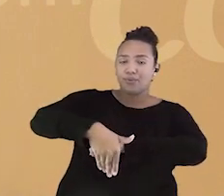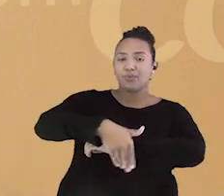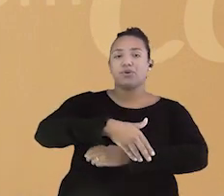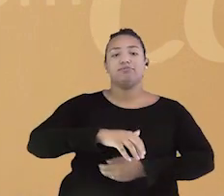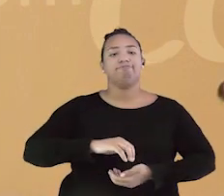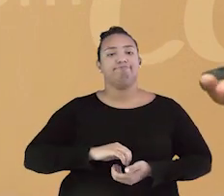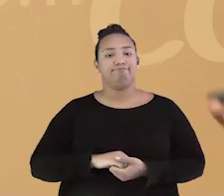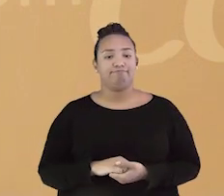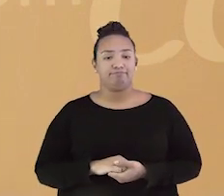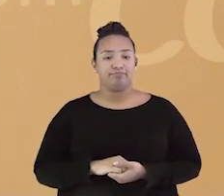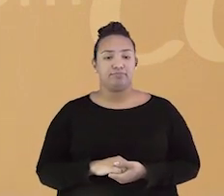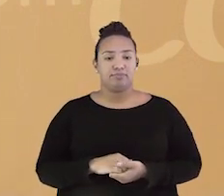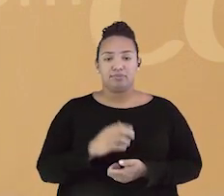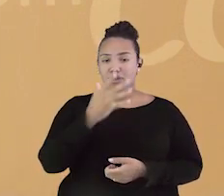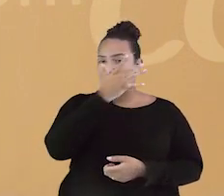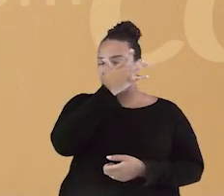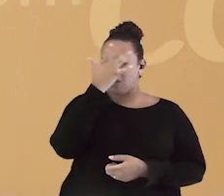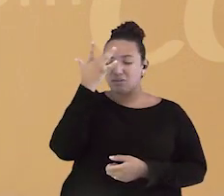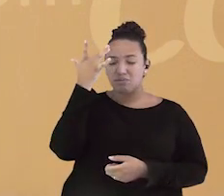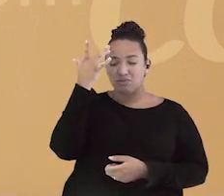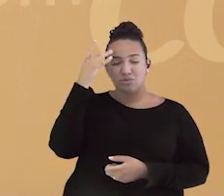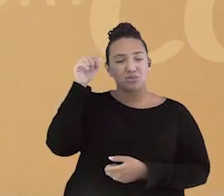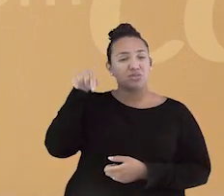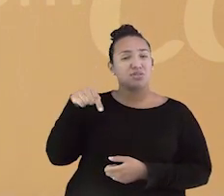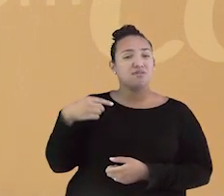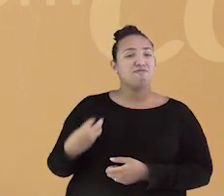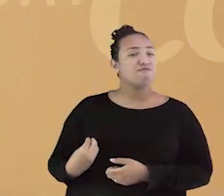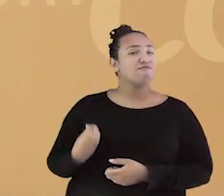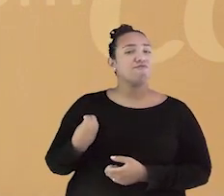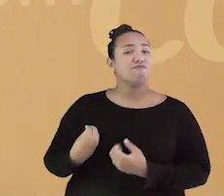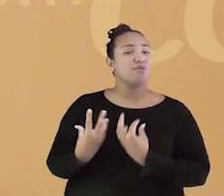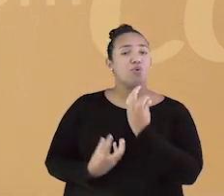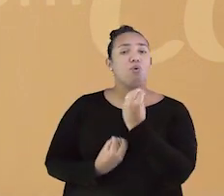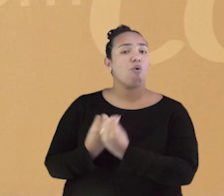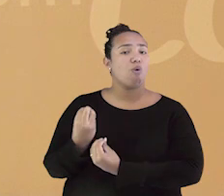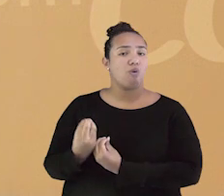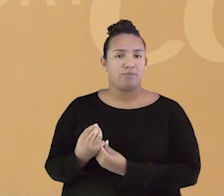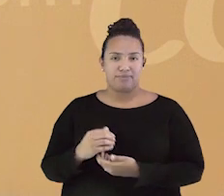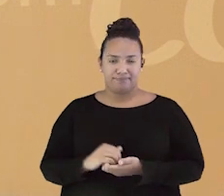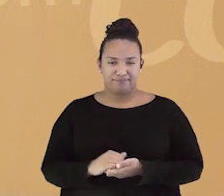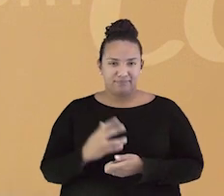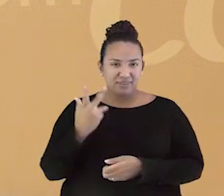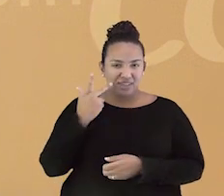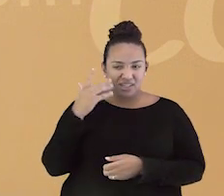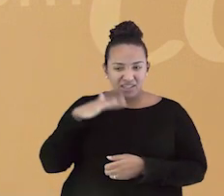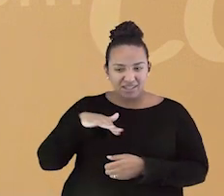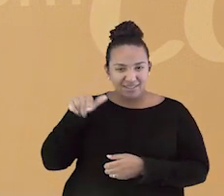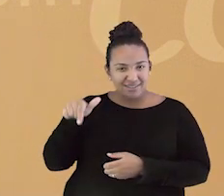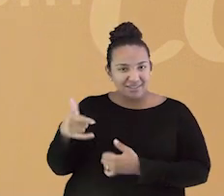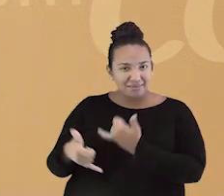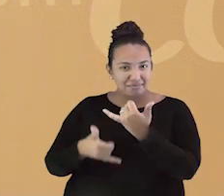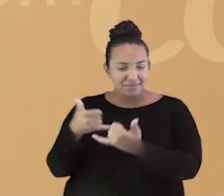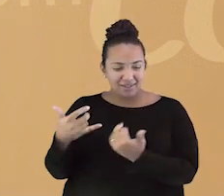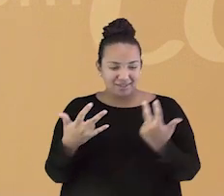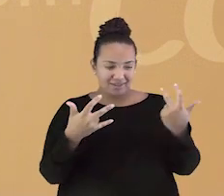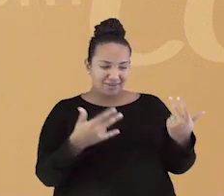será que as pessoas vivem nesse lugar? Será que as crianças brincam das mesmas coisas que as crianças do